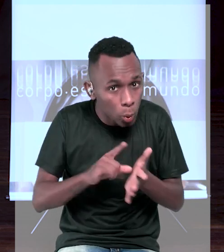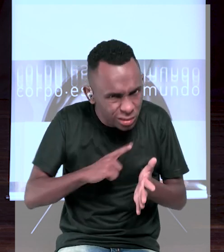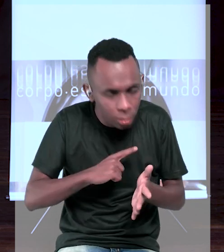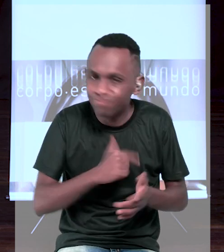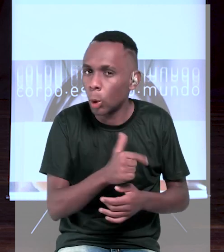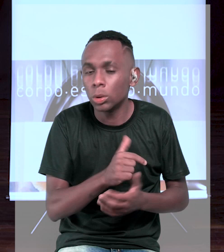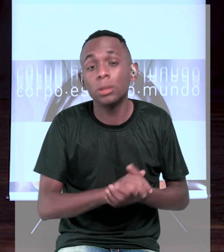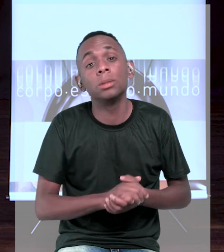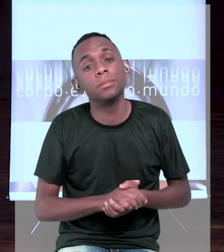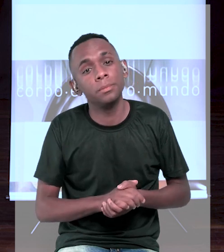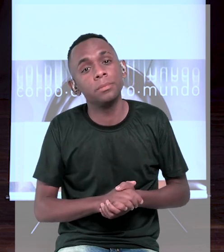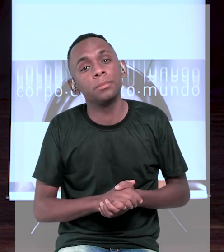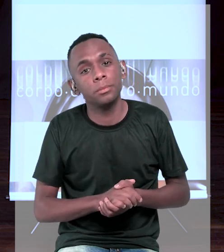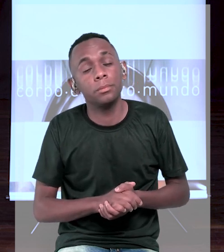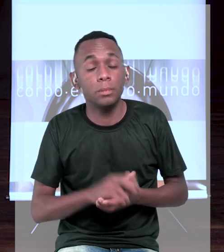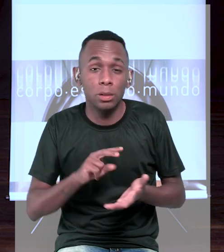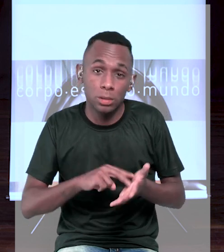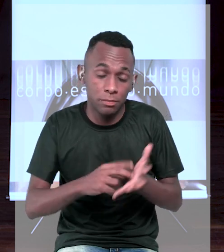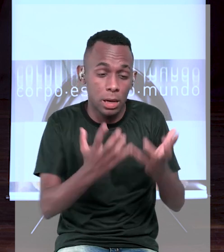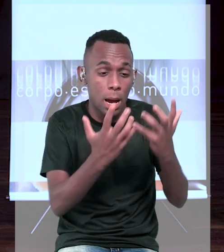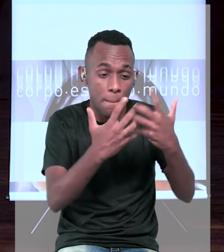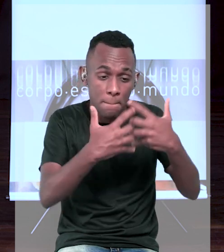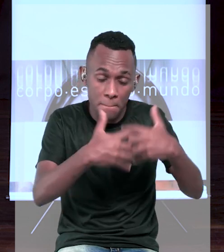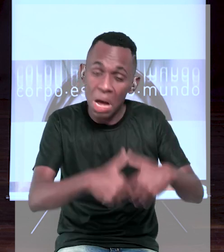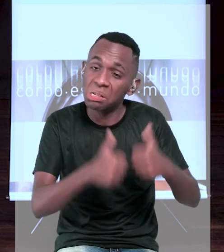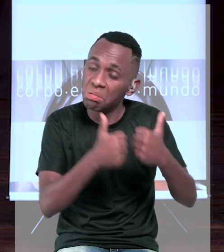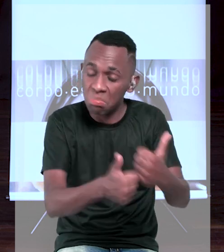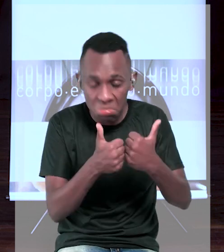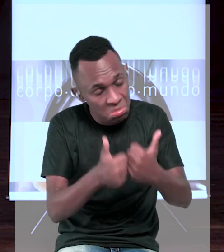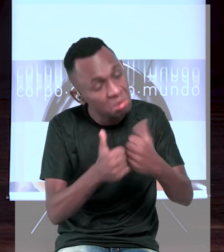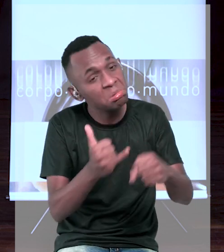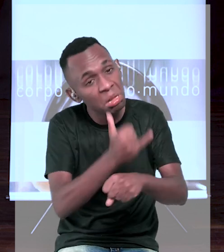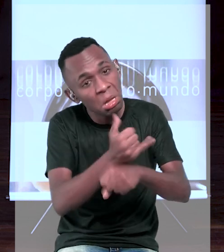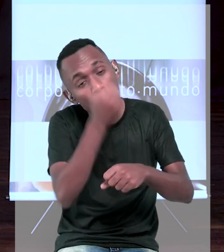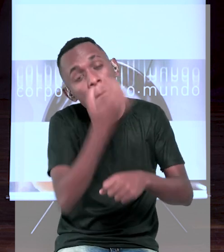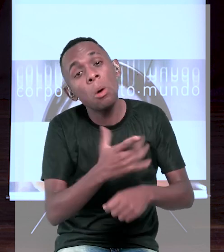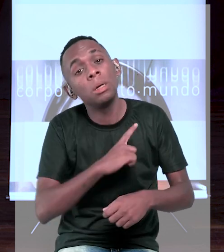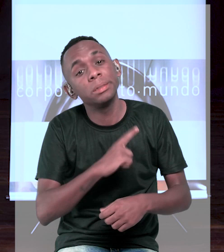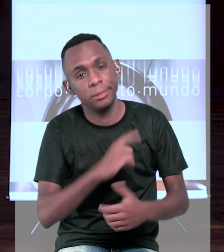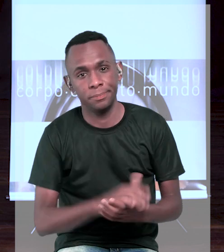as máquinas hipócritas estão se saindo muito bem.